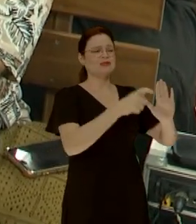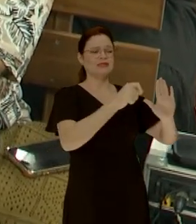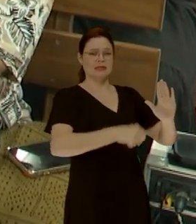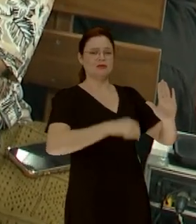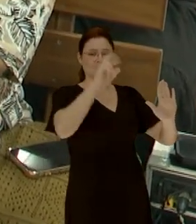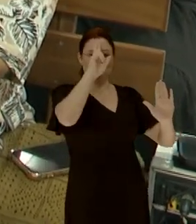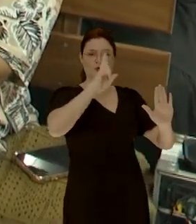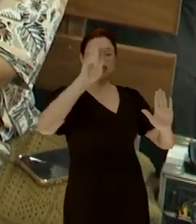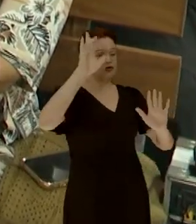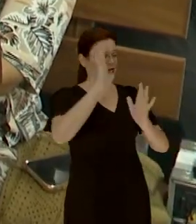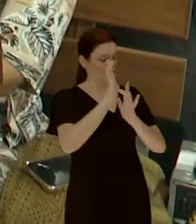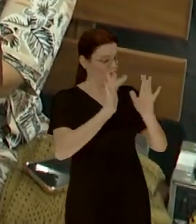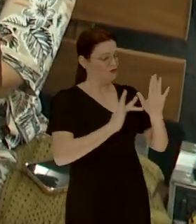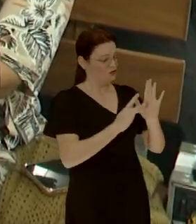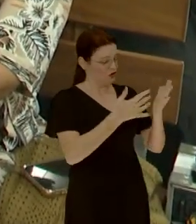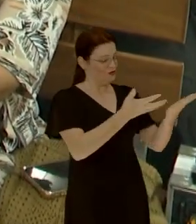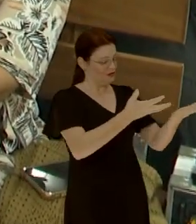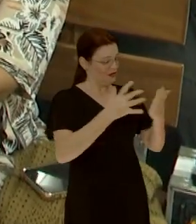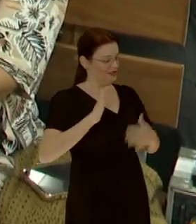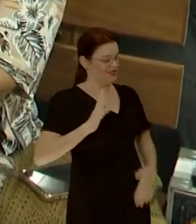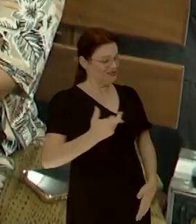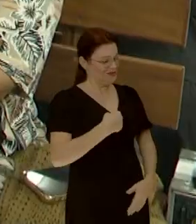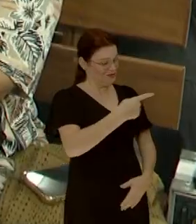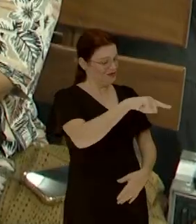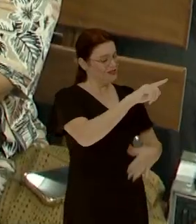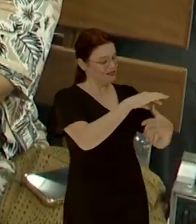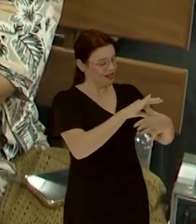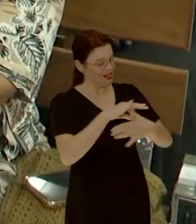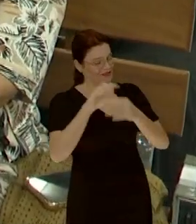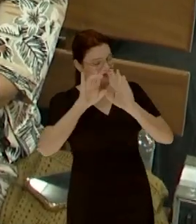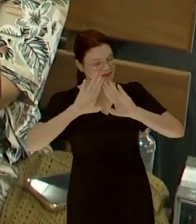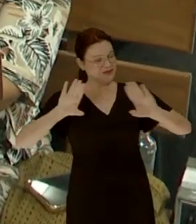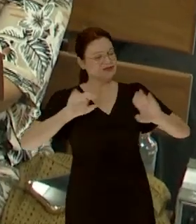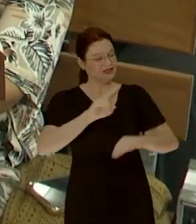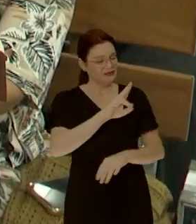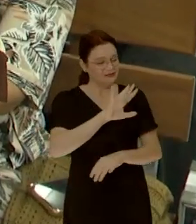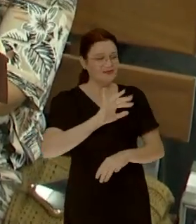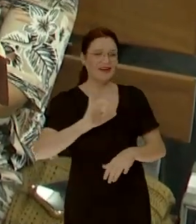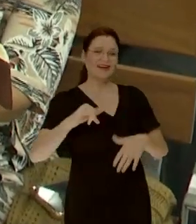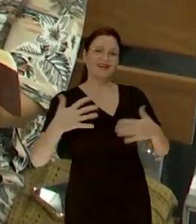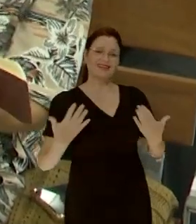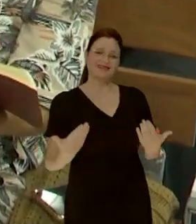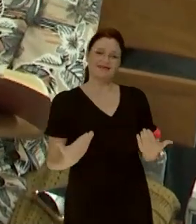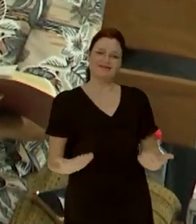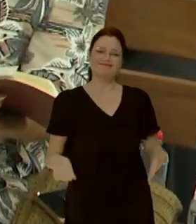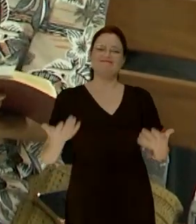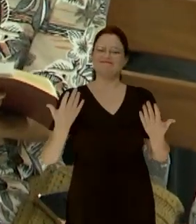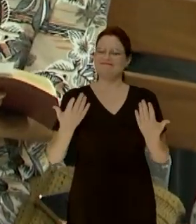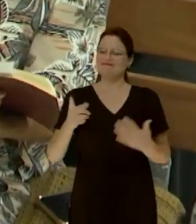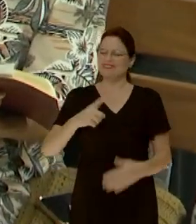que Jesus os Glória a Jesus. para o céu. Todos.